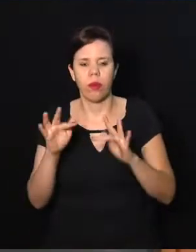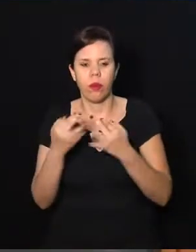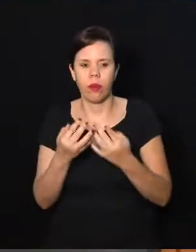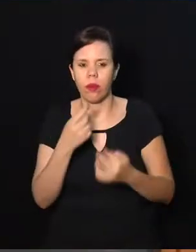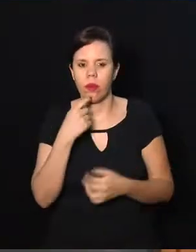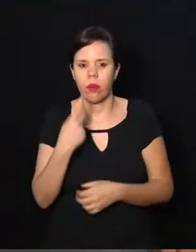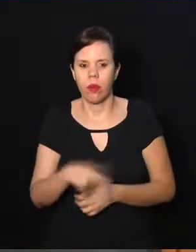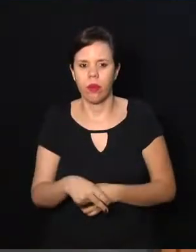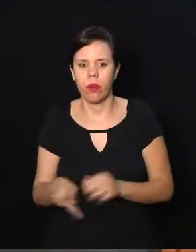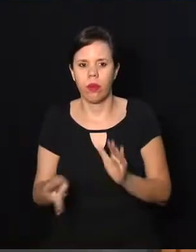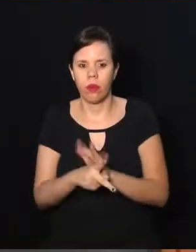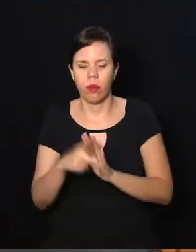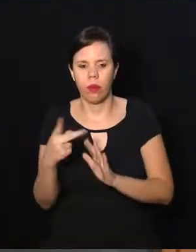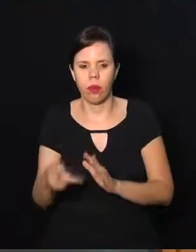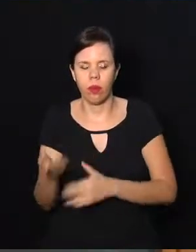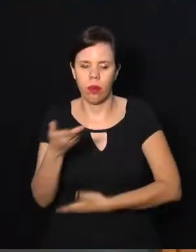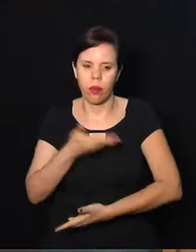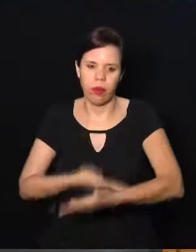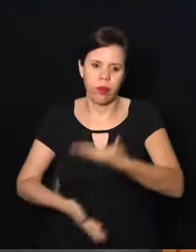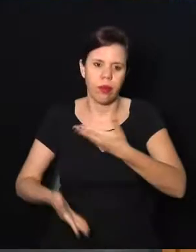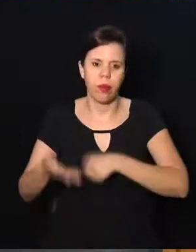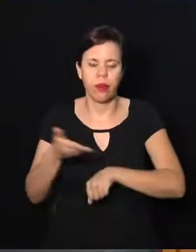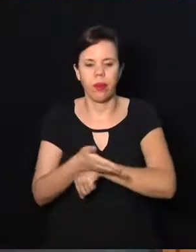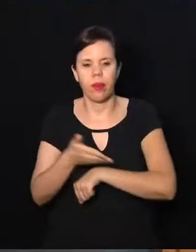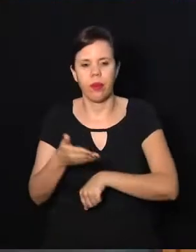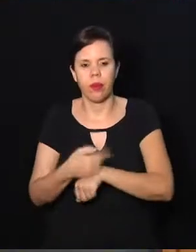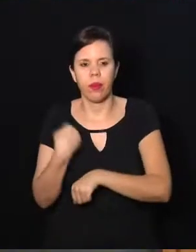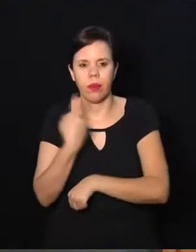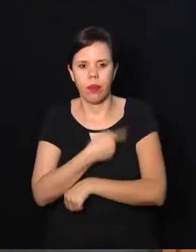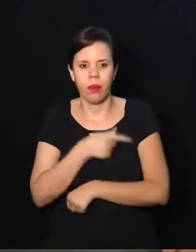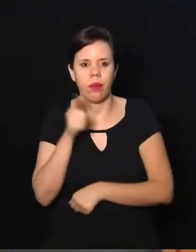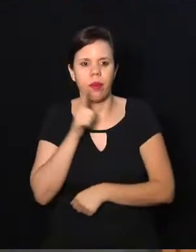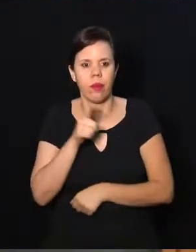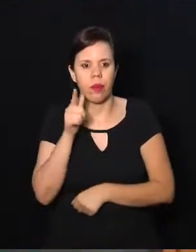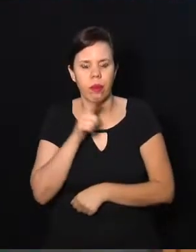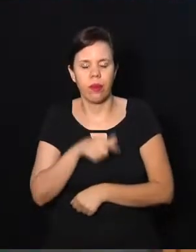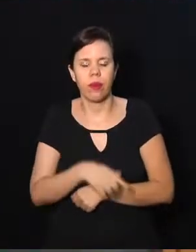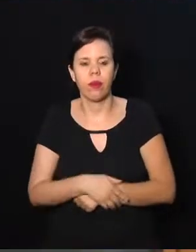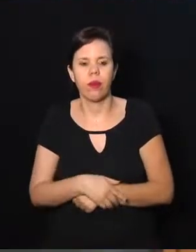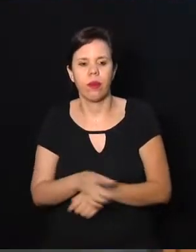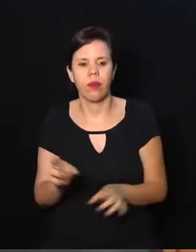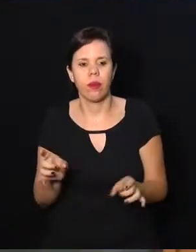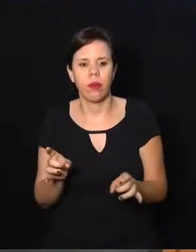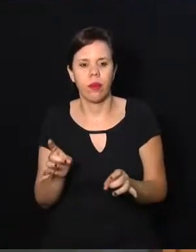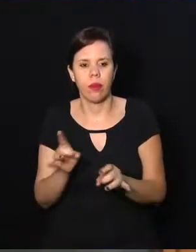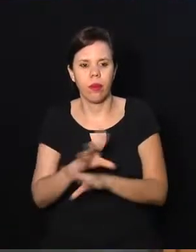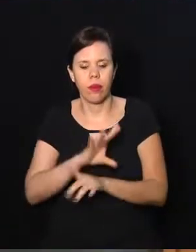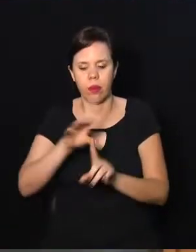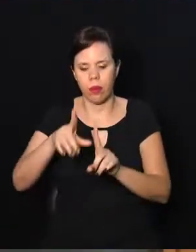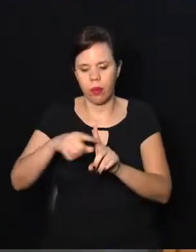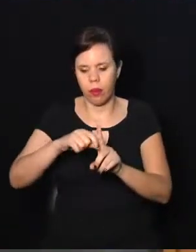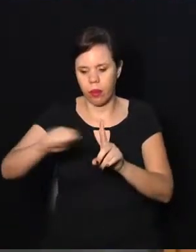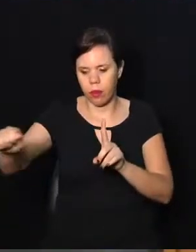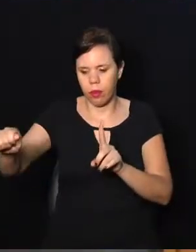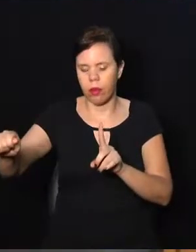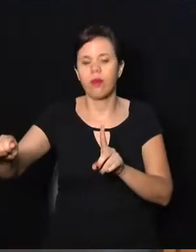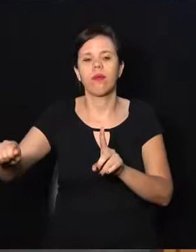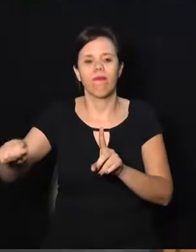ou campinense se envolva para que nós conseguimos acabar com o aborto em